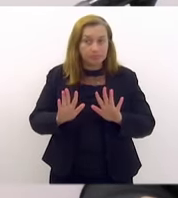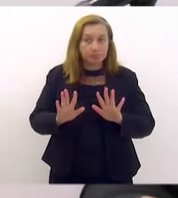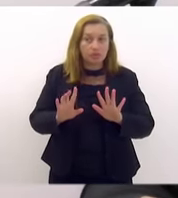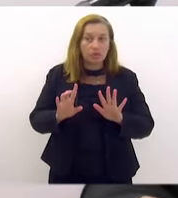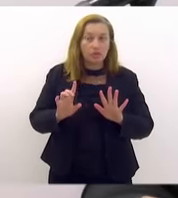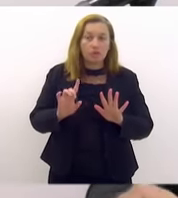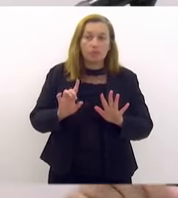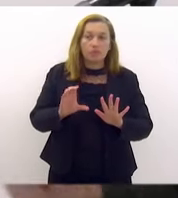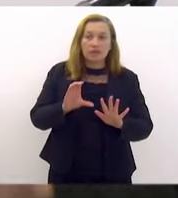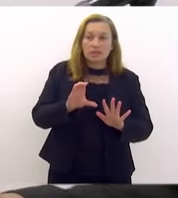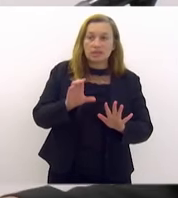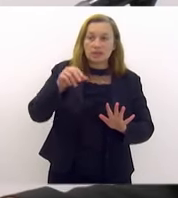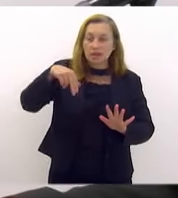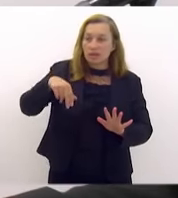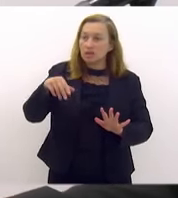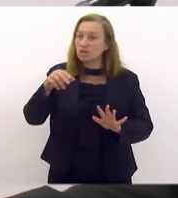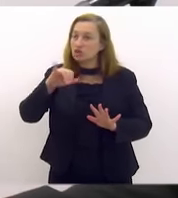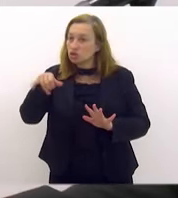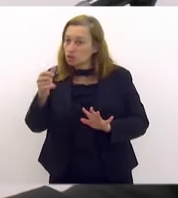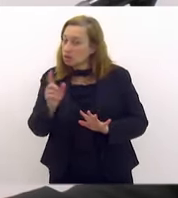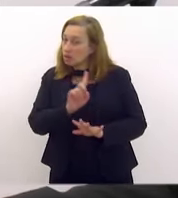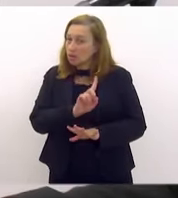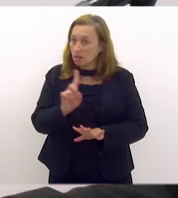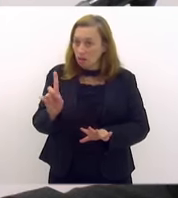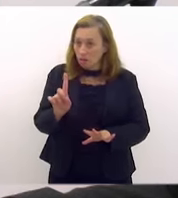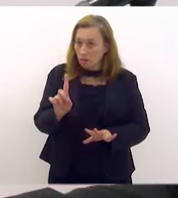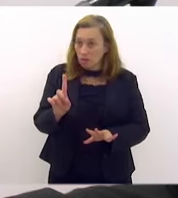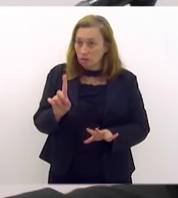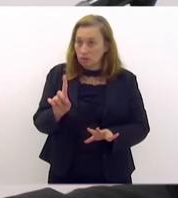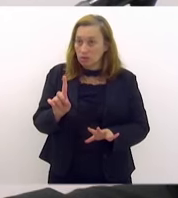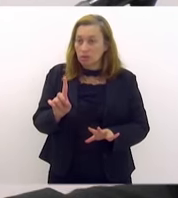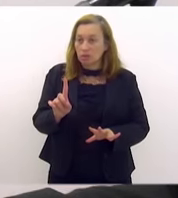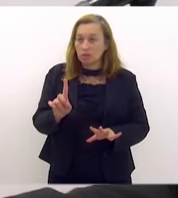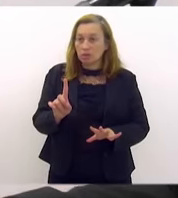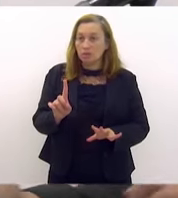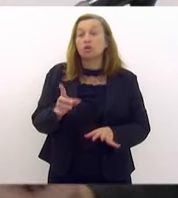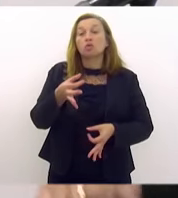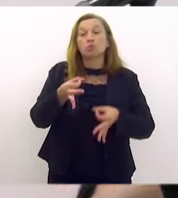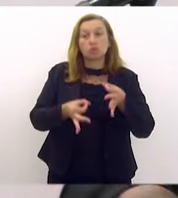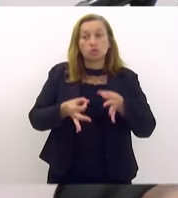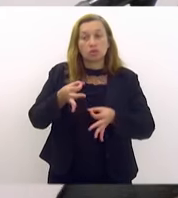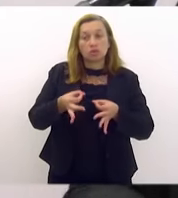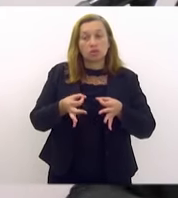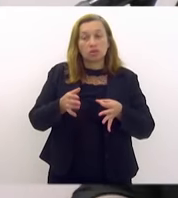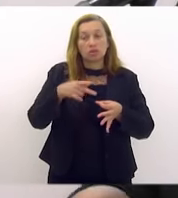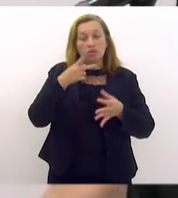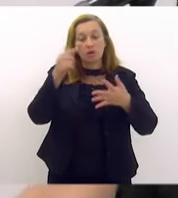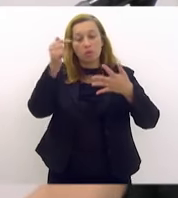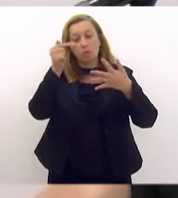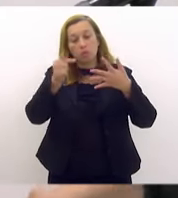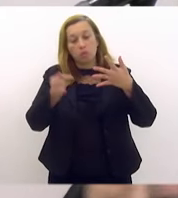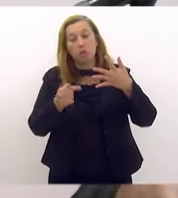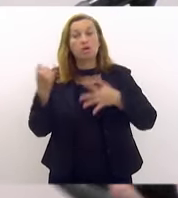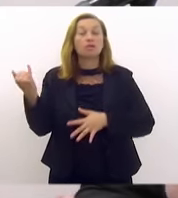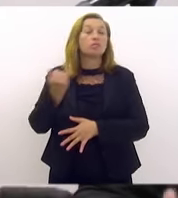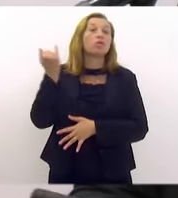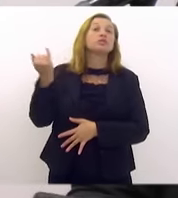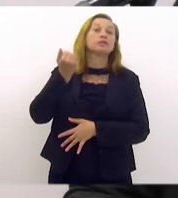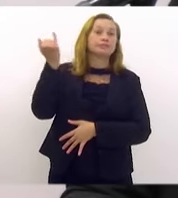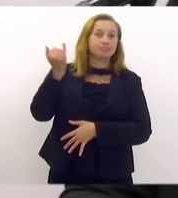nem o CNJ chegou a tanto CNJ aliás Conselho Nacional de Justiça faz apontamentos importantes né